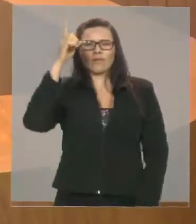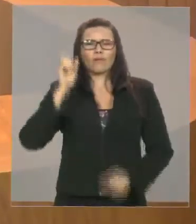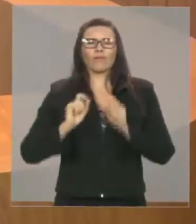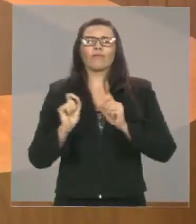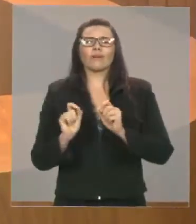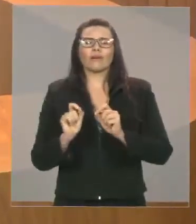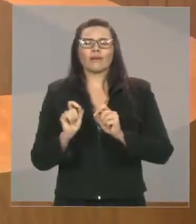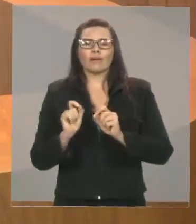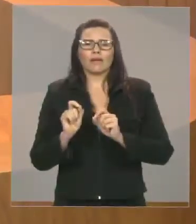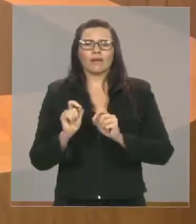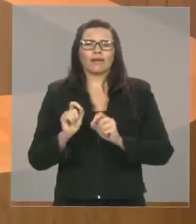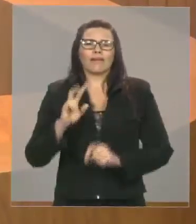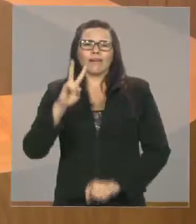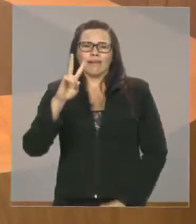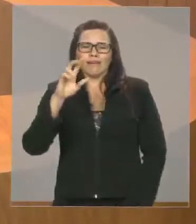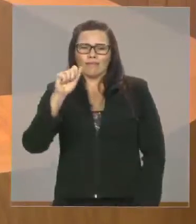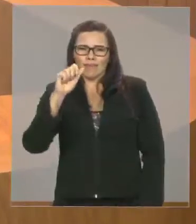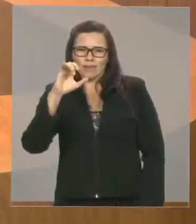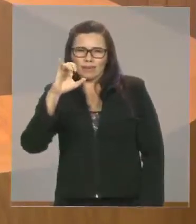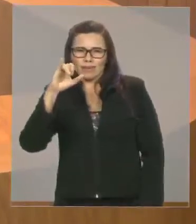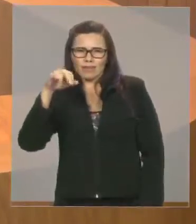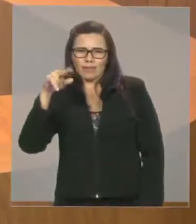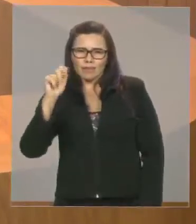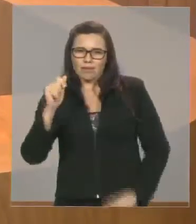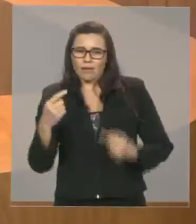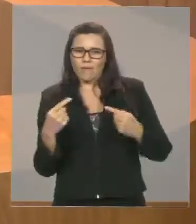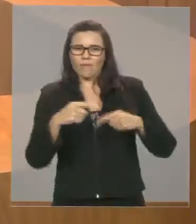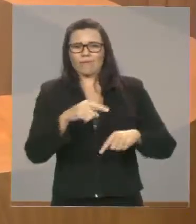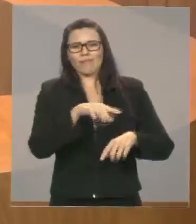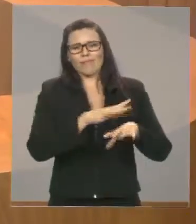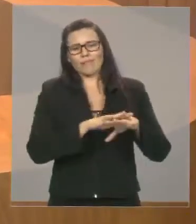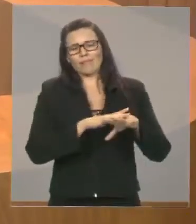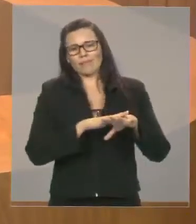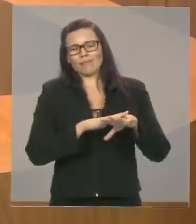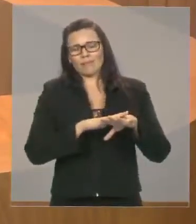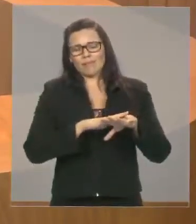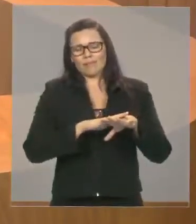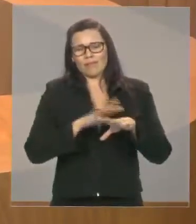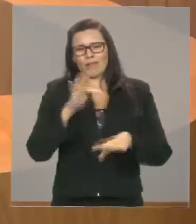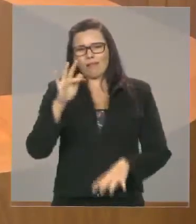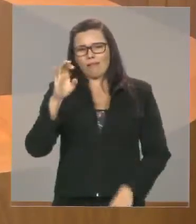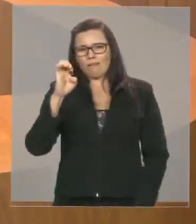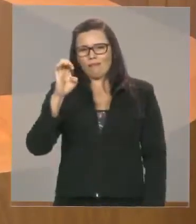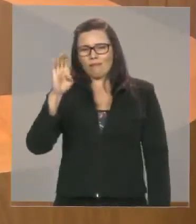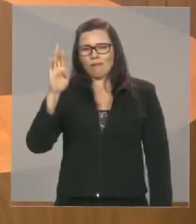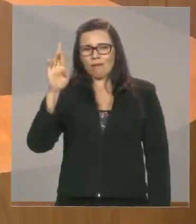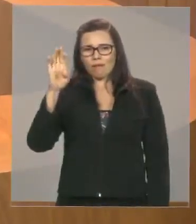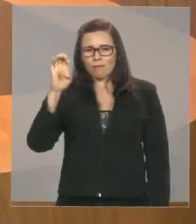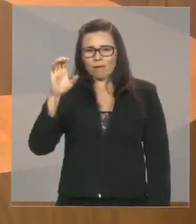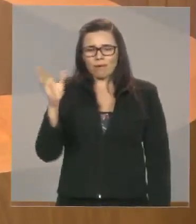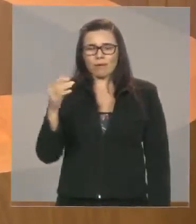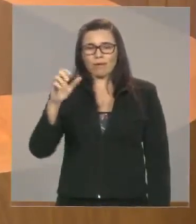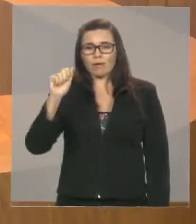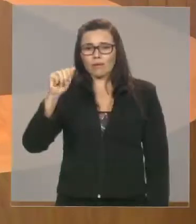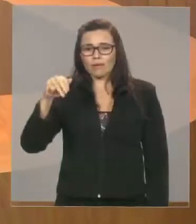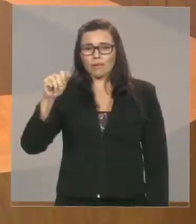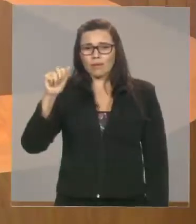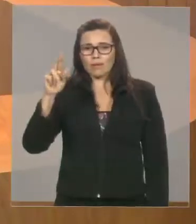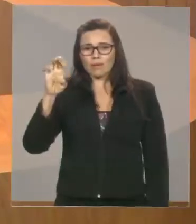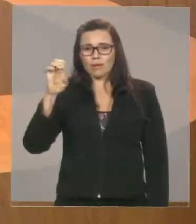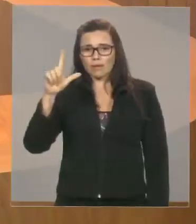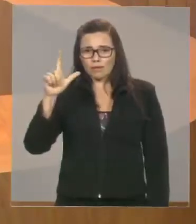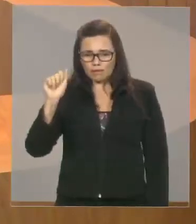saneamento básico nas cidades maranhenses e de água potável. Não vamos negar que de lá para cá houve sim um